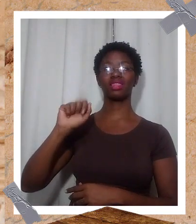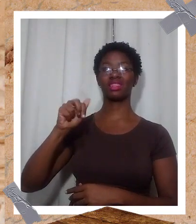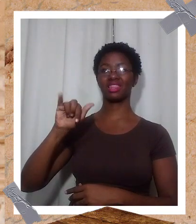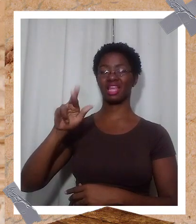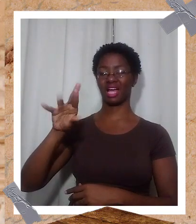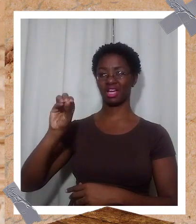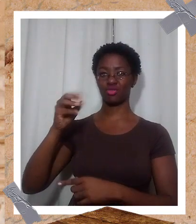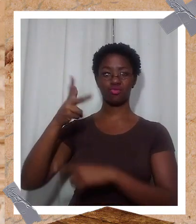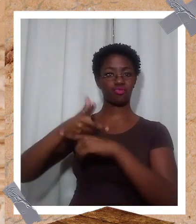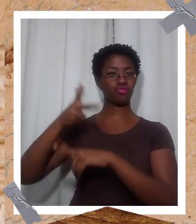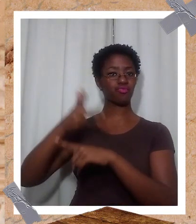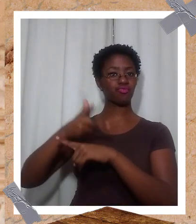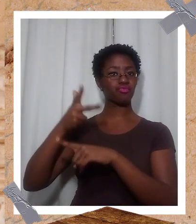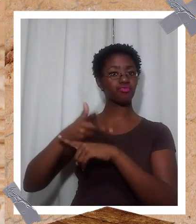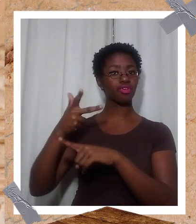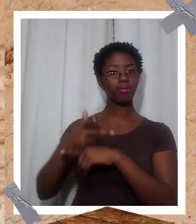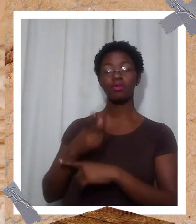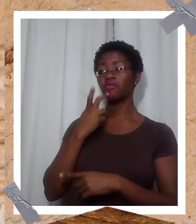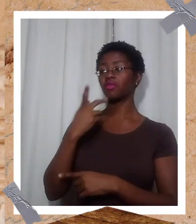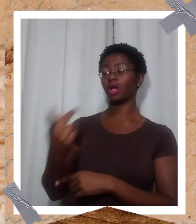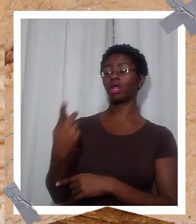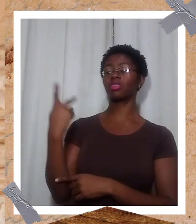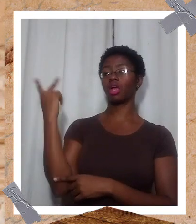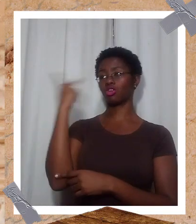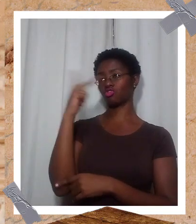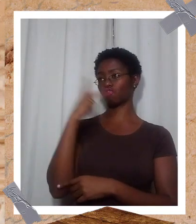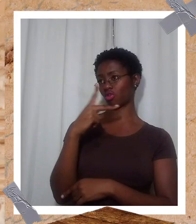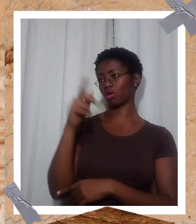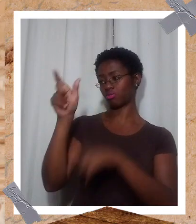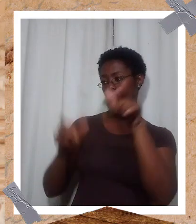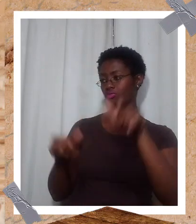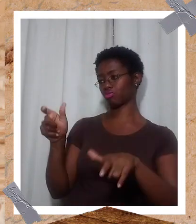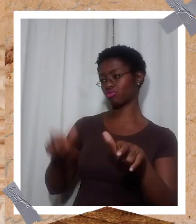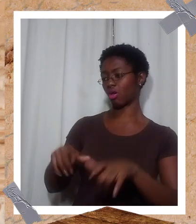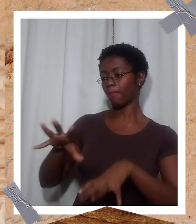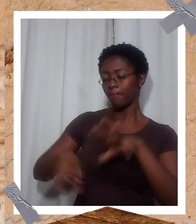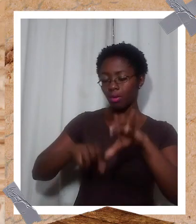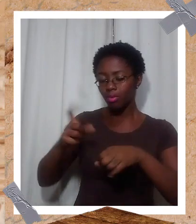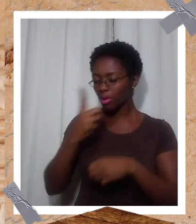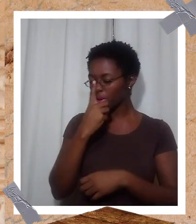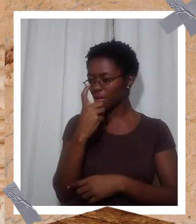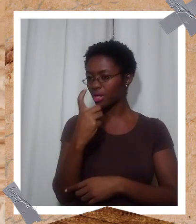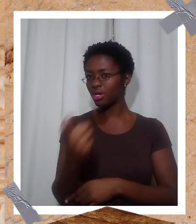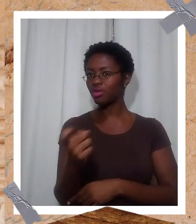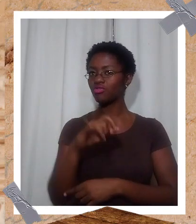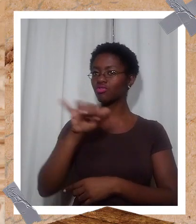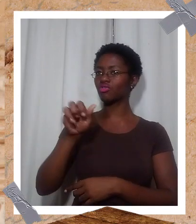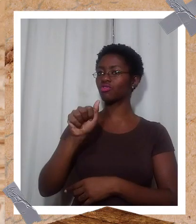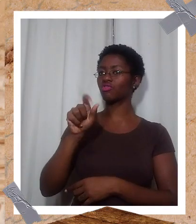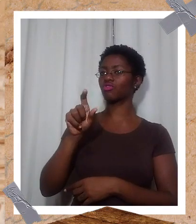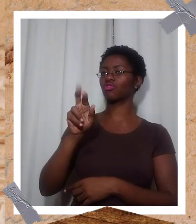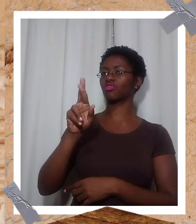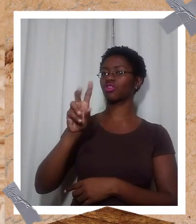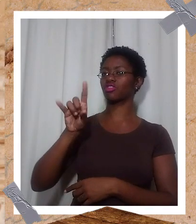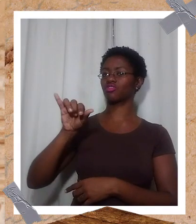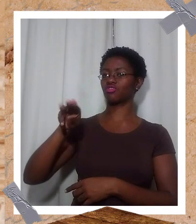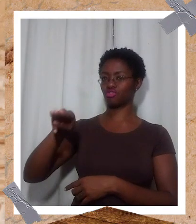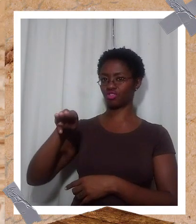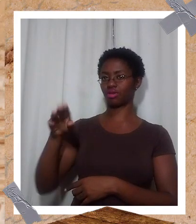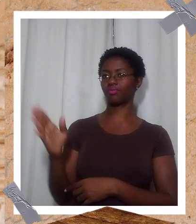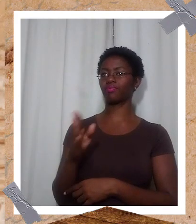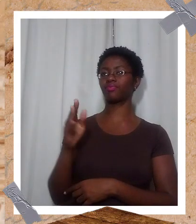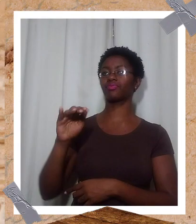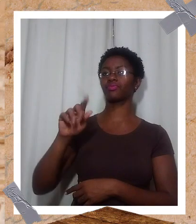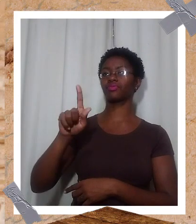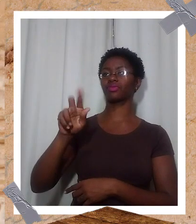histórias dos catadores de Jardim Gramacho. Então, queria convidar a gente rever um trecho desse documentário